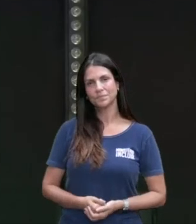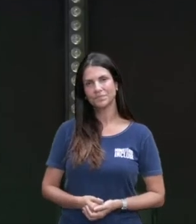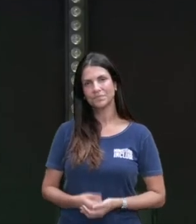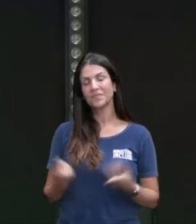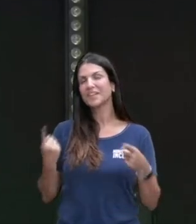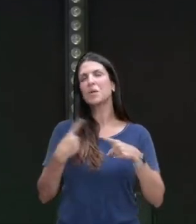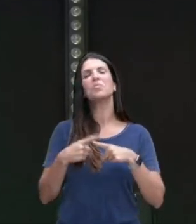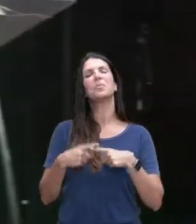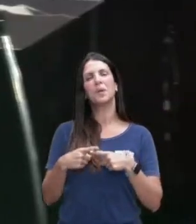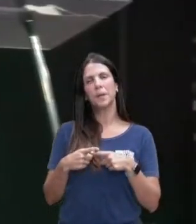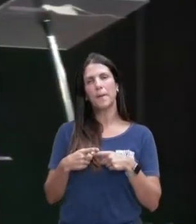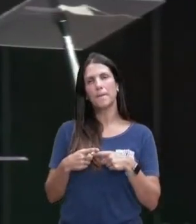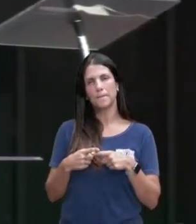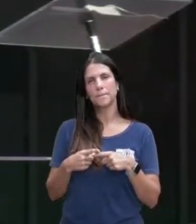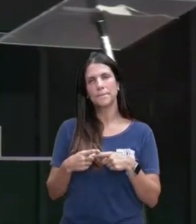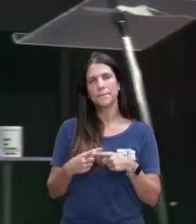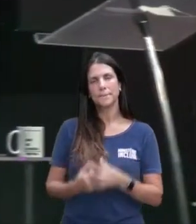e por quem